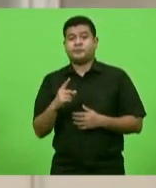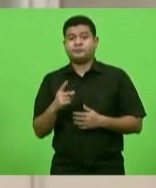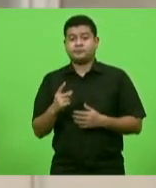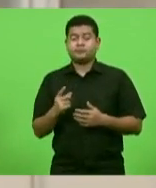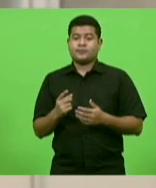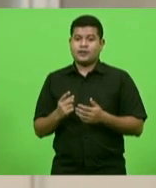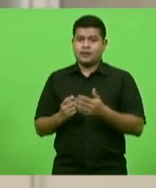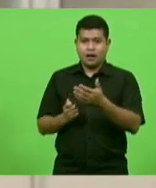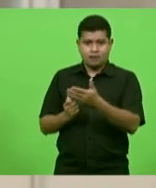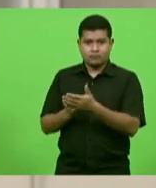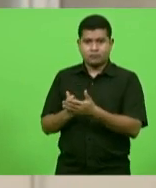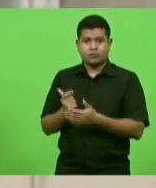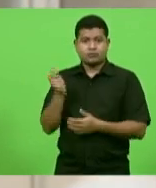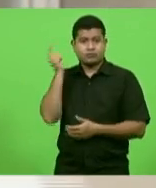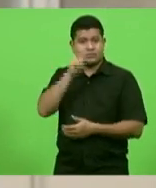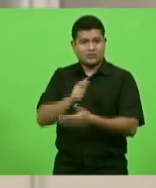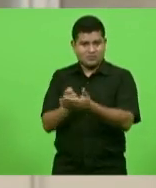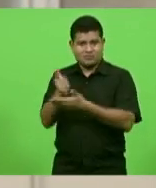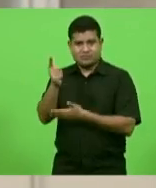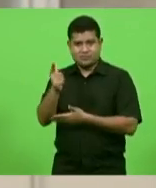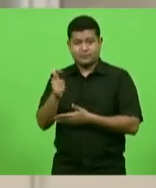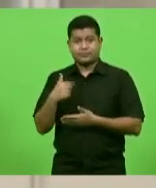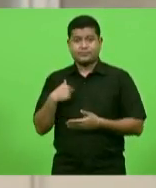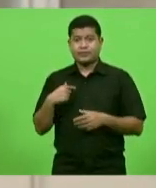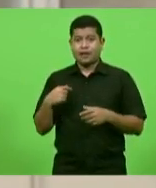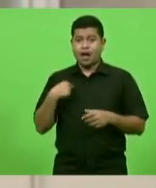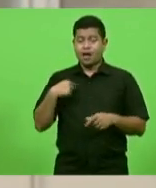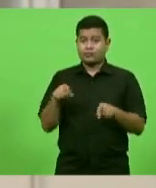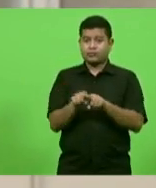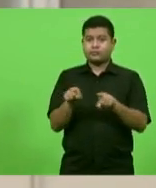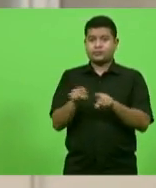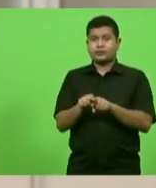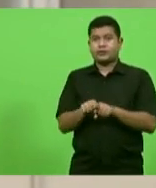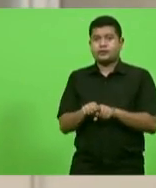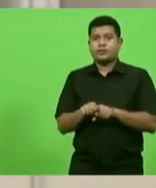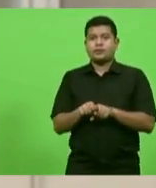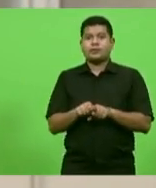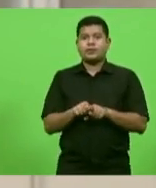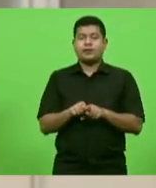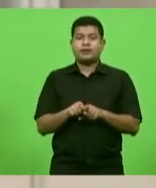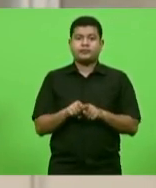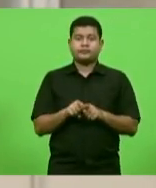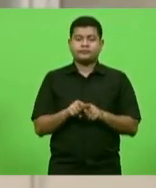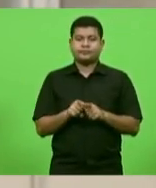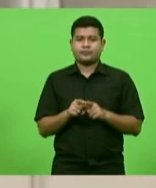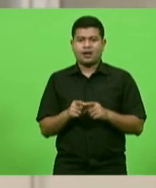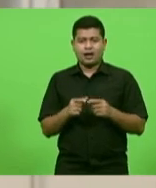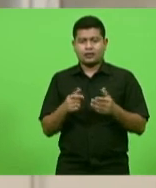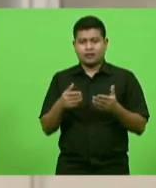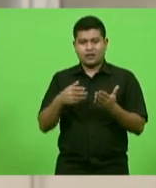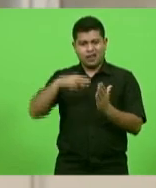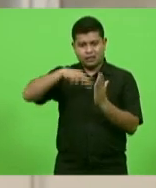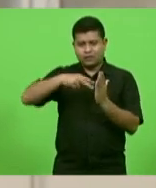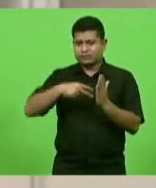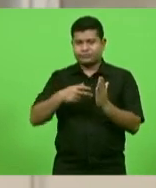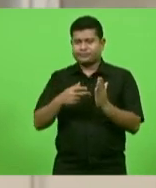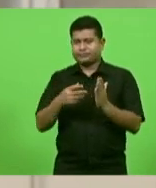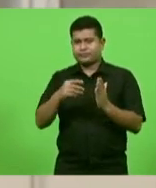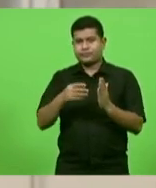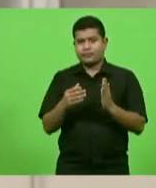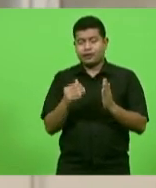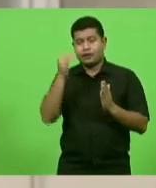nessas Pombas que eu também vou me permitir a passar adiante